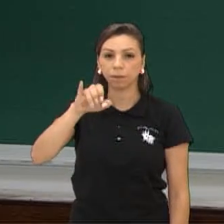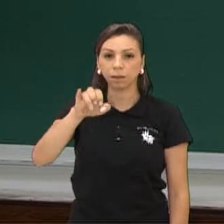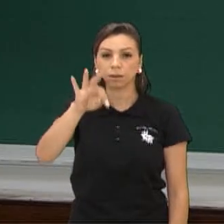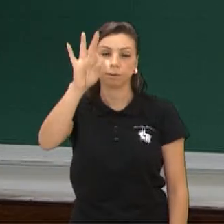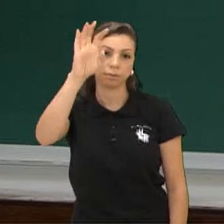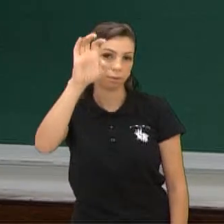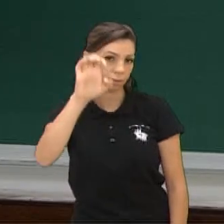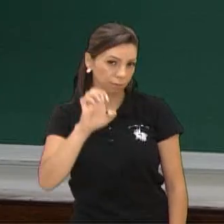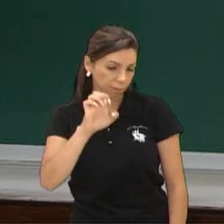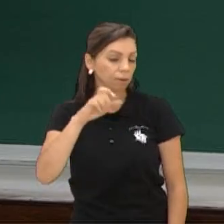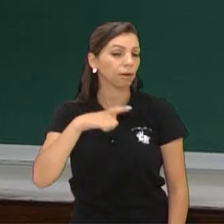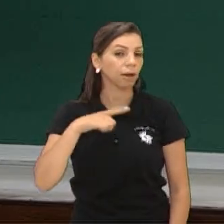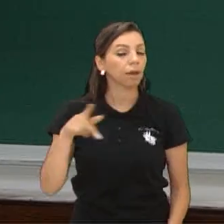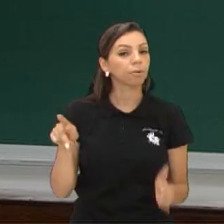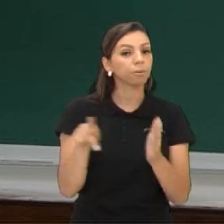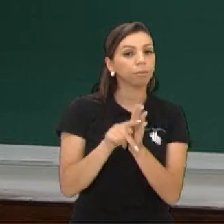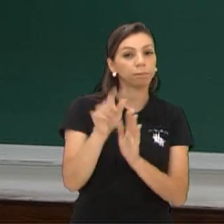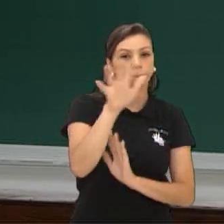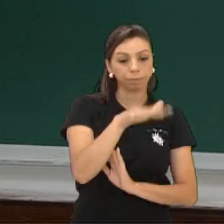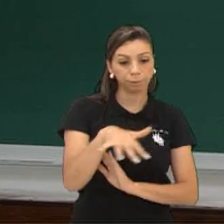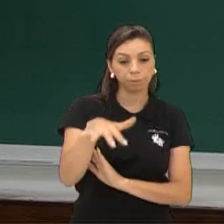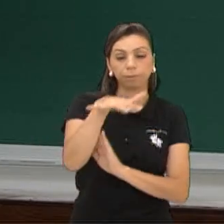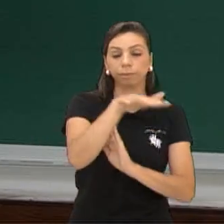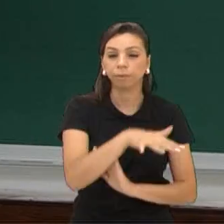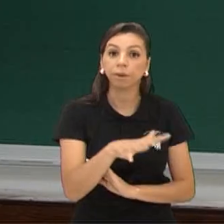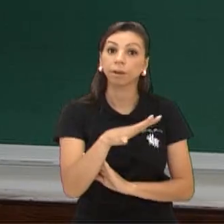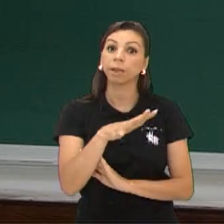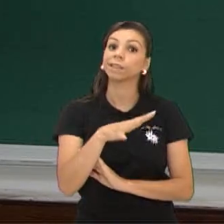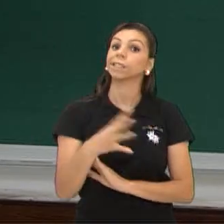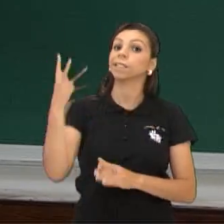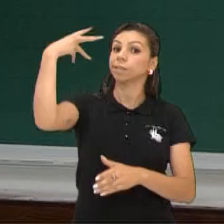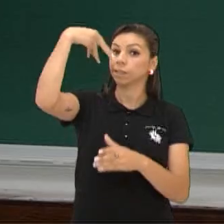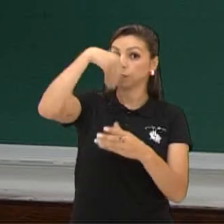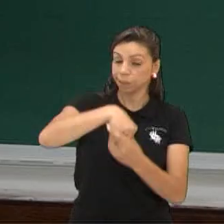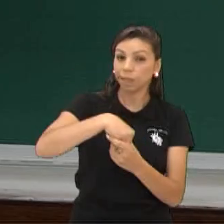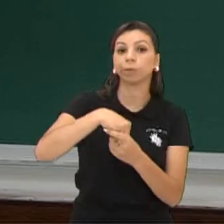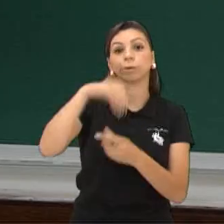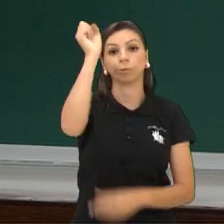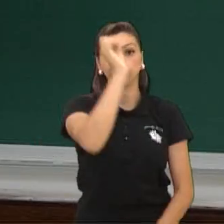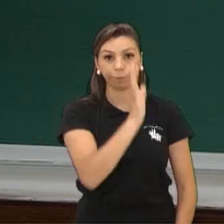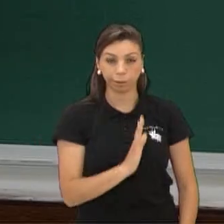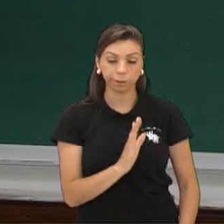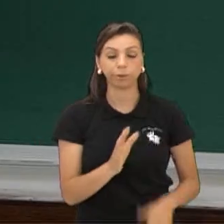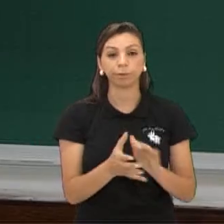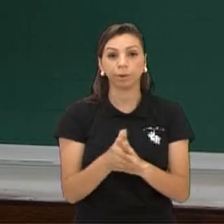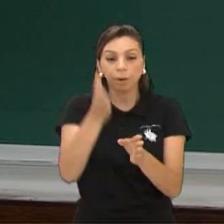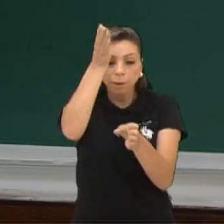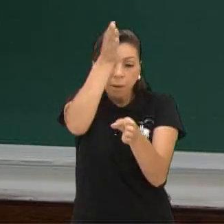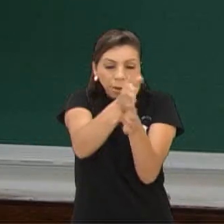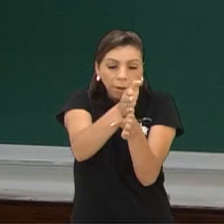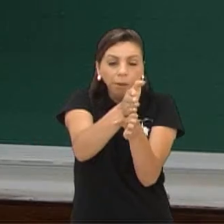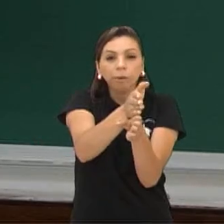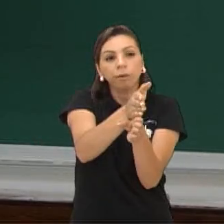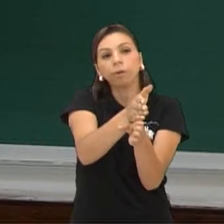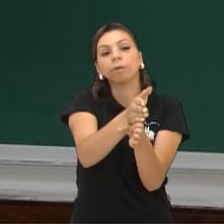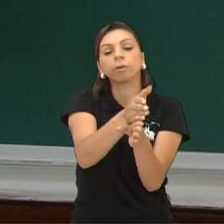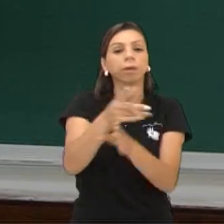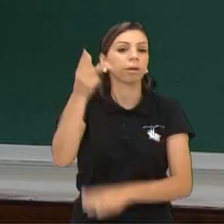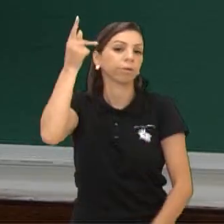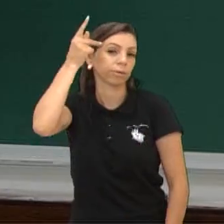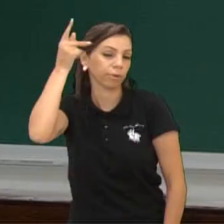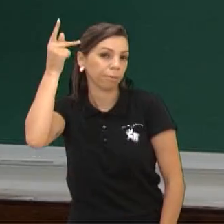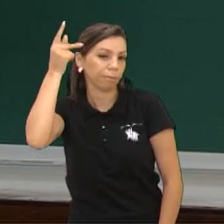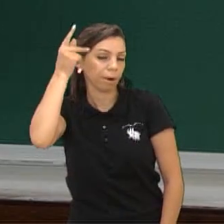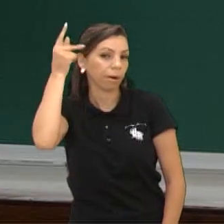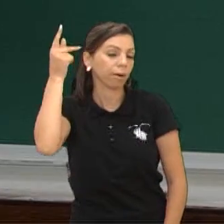assenta-se a questão territorial dentro do estado brasileiro. Então, como limite, nós vamos ter São Paulo,